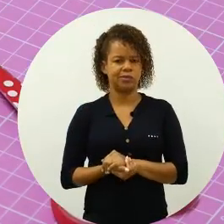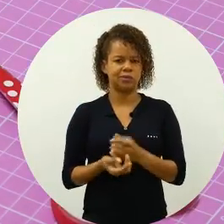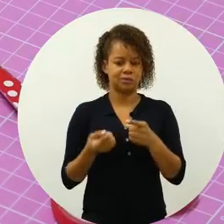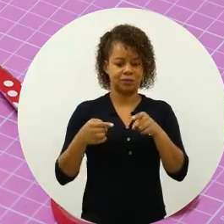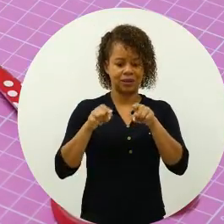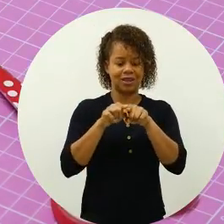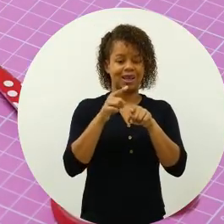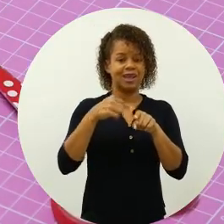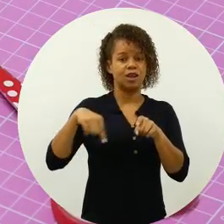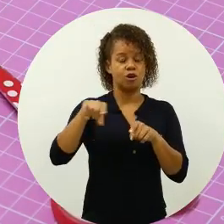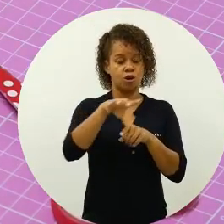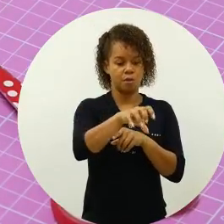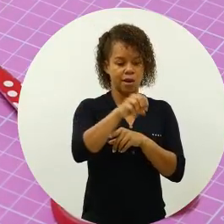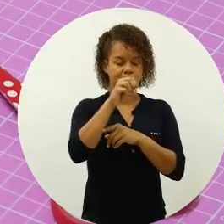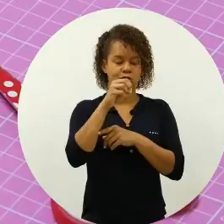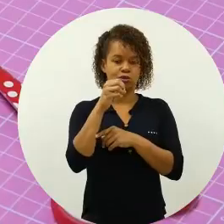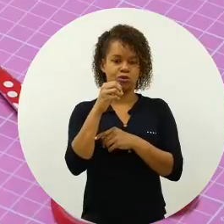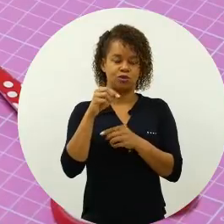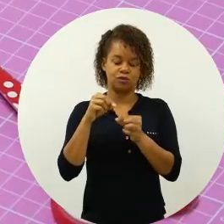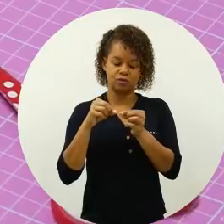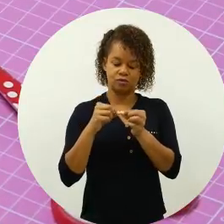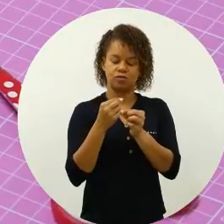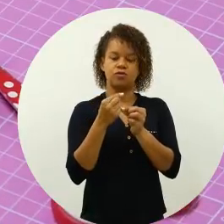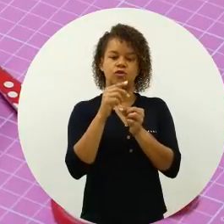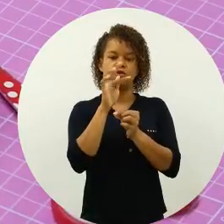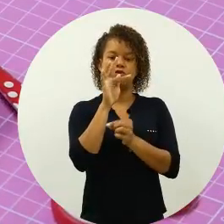nós vamos colocar mais 2 furos.